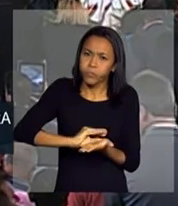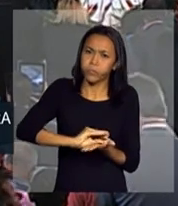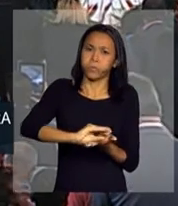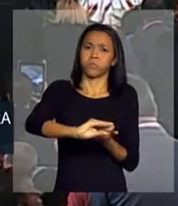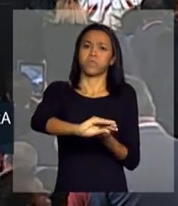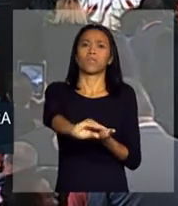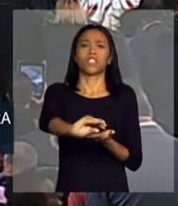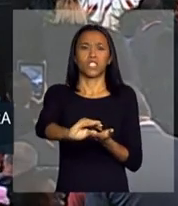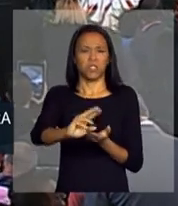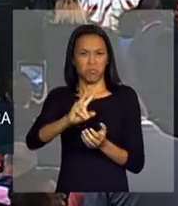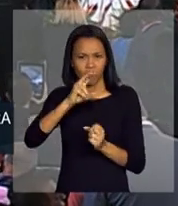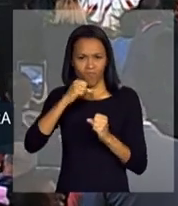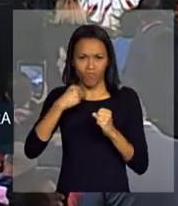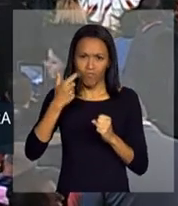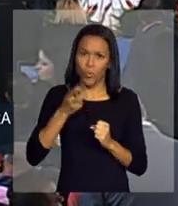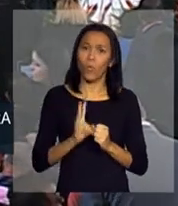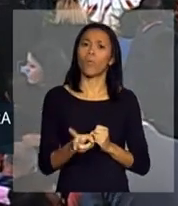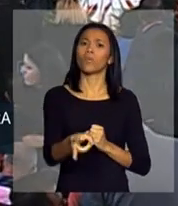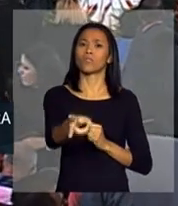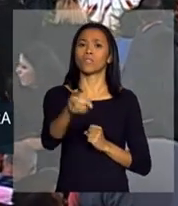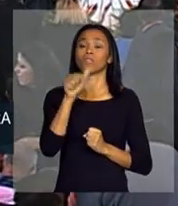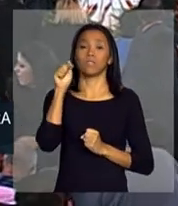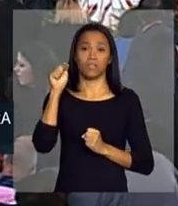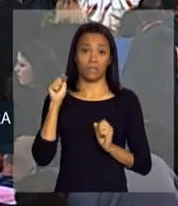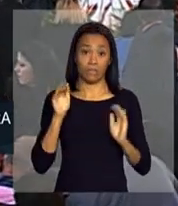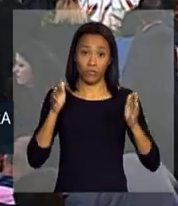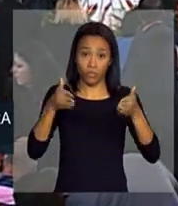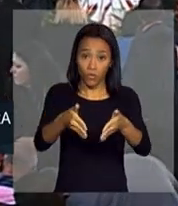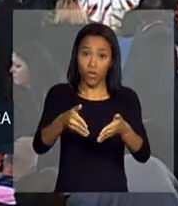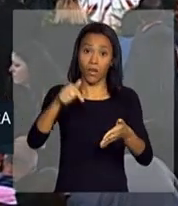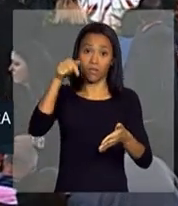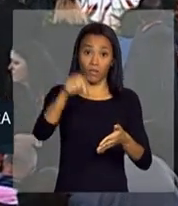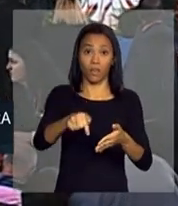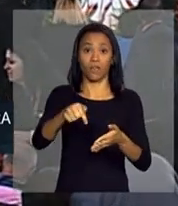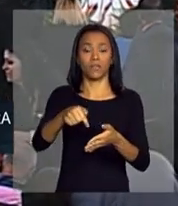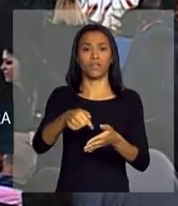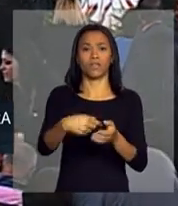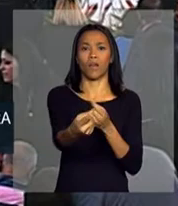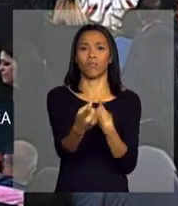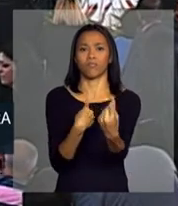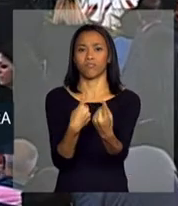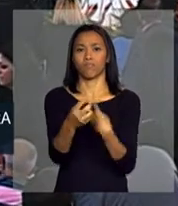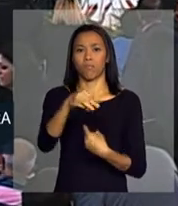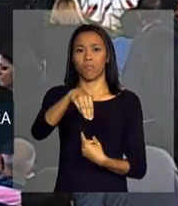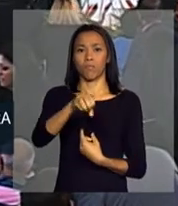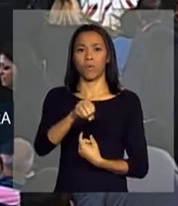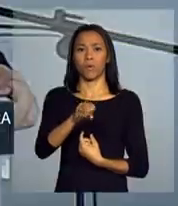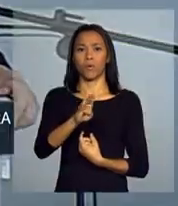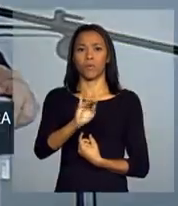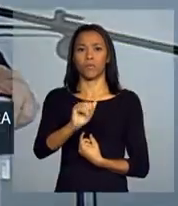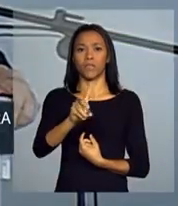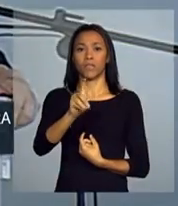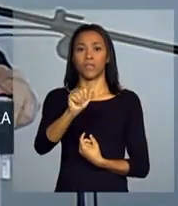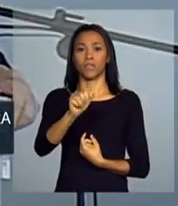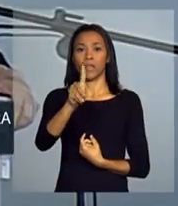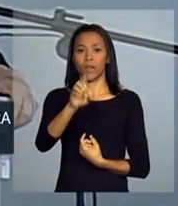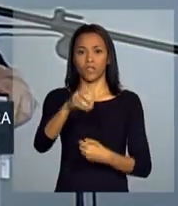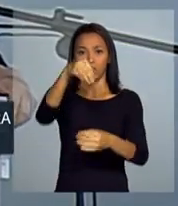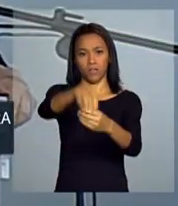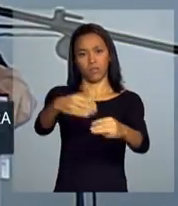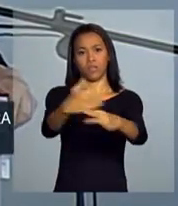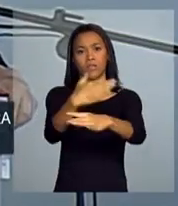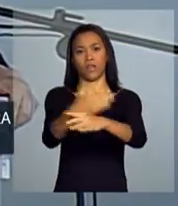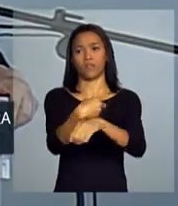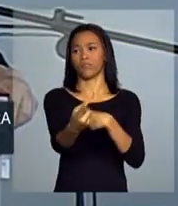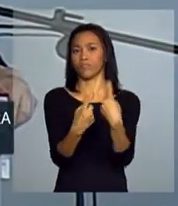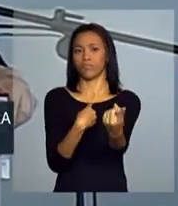muito forte nessa questão da mobilidade urbana. E aqui,